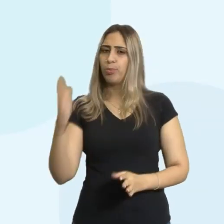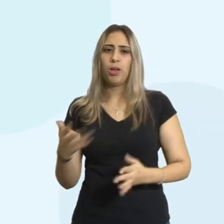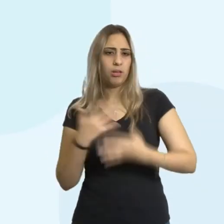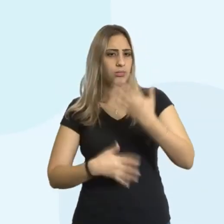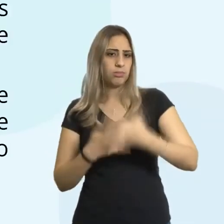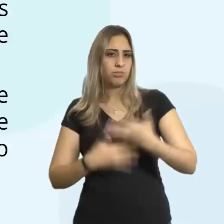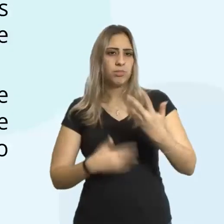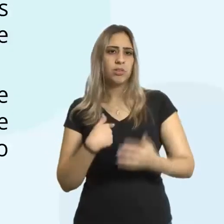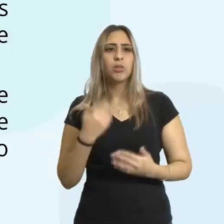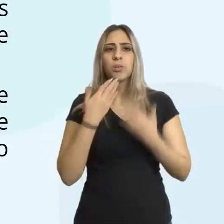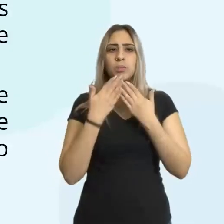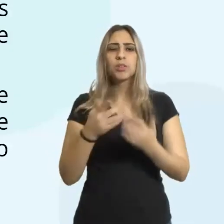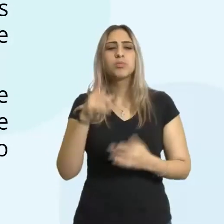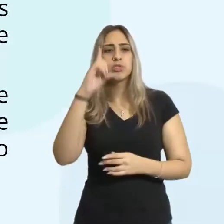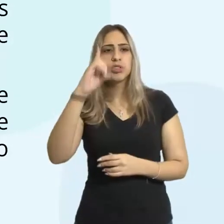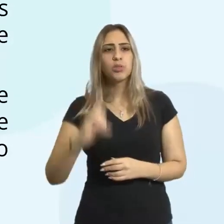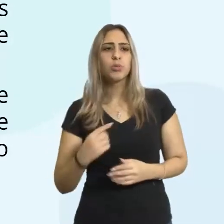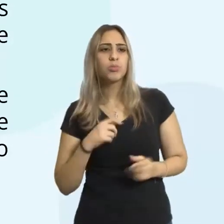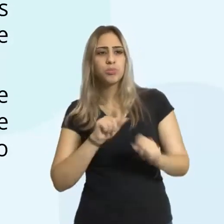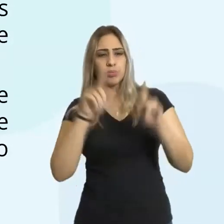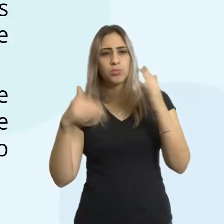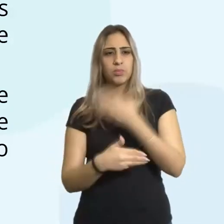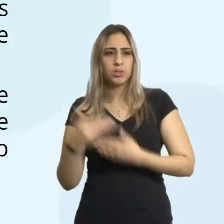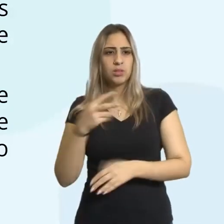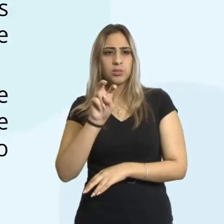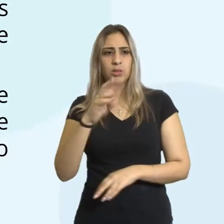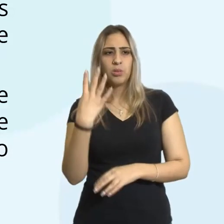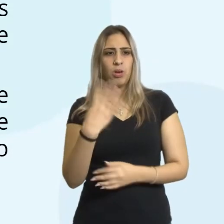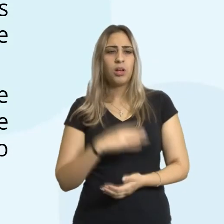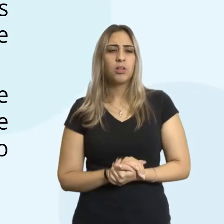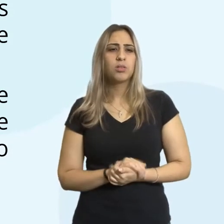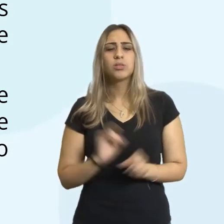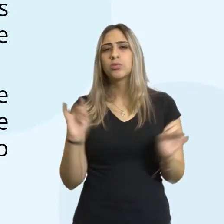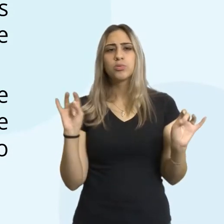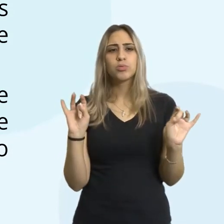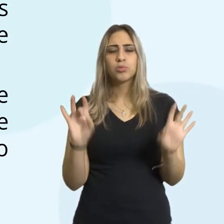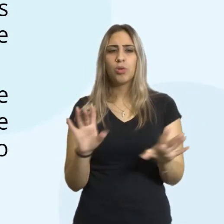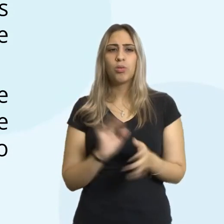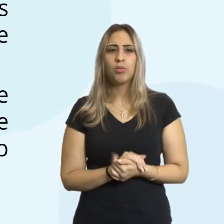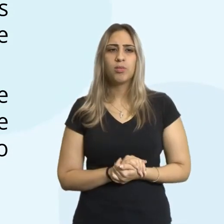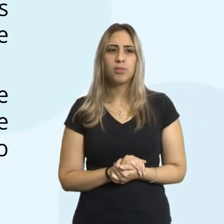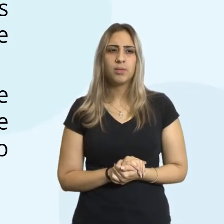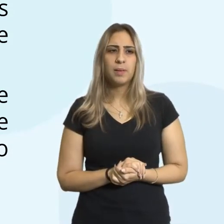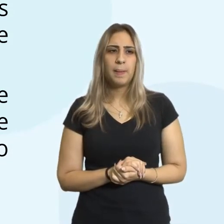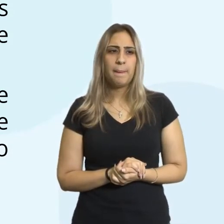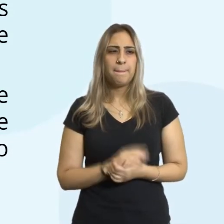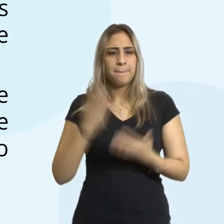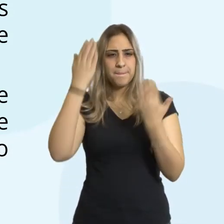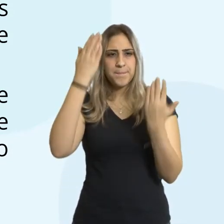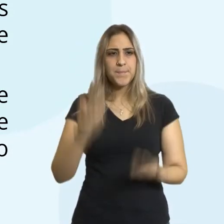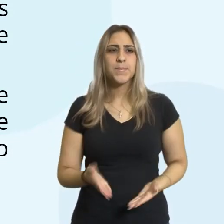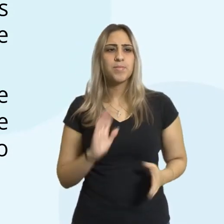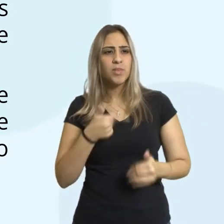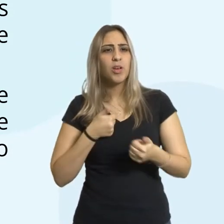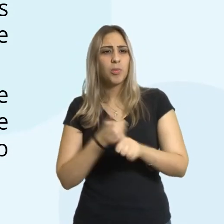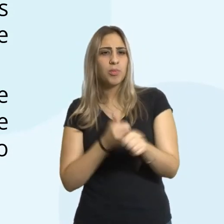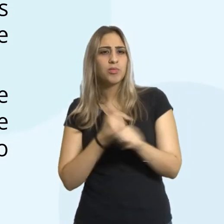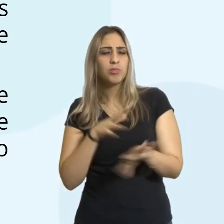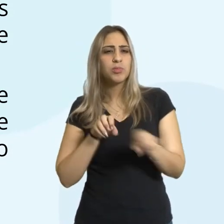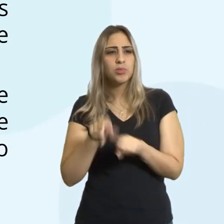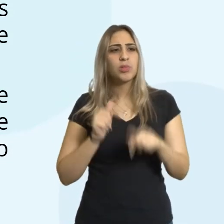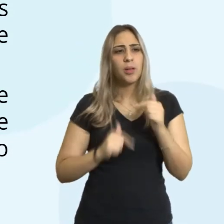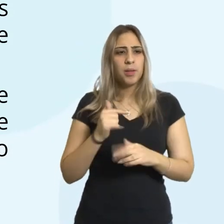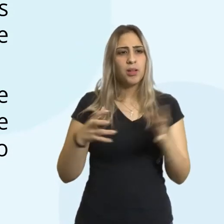interação então eu já vou pedir para o diretor passar para slide acho que 54 esse isso mesmo caso você já tem acompanhado as